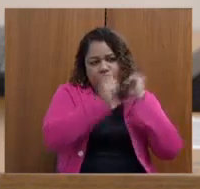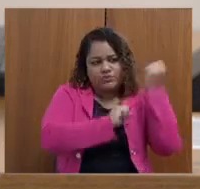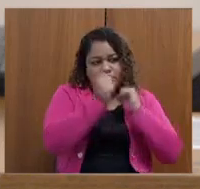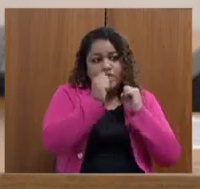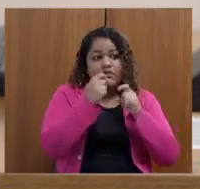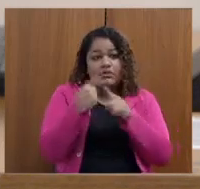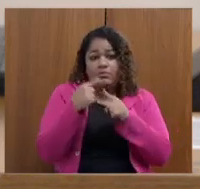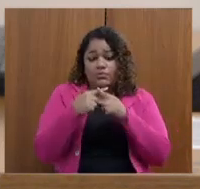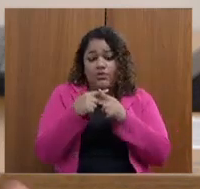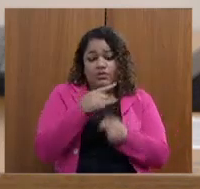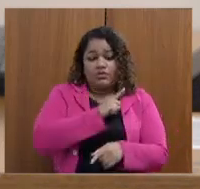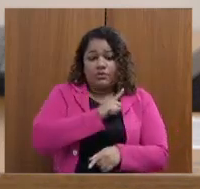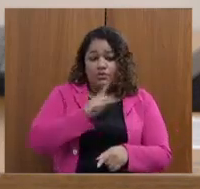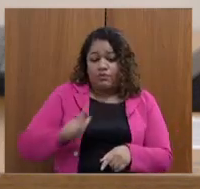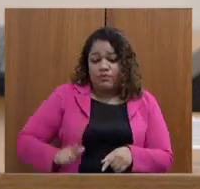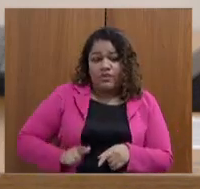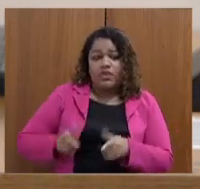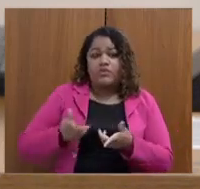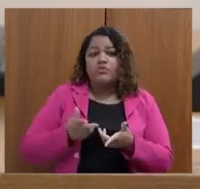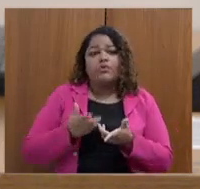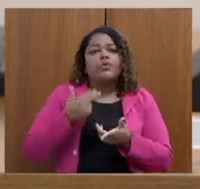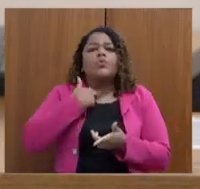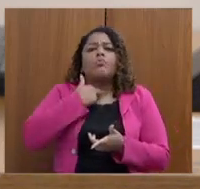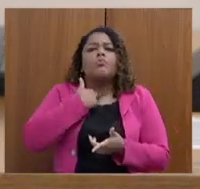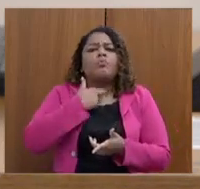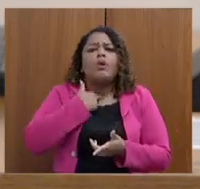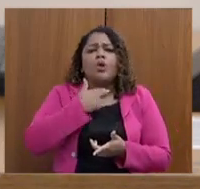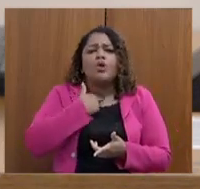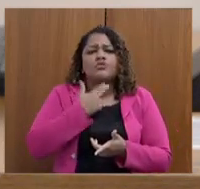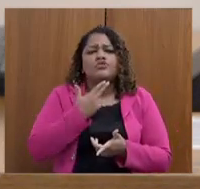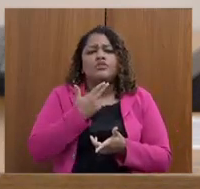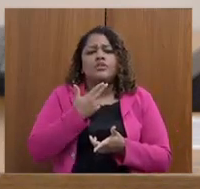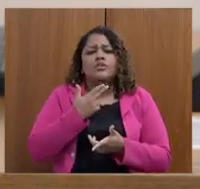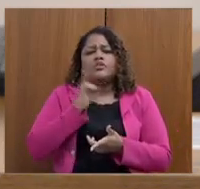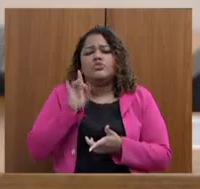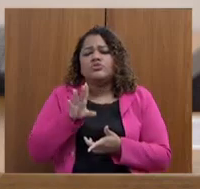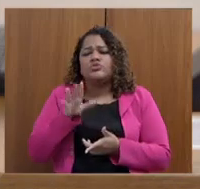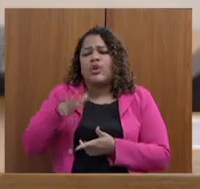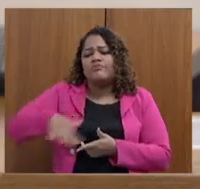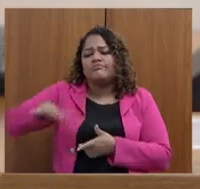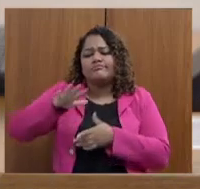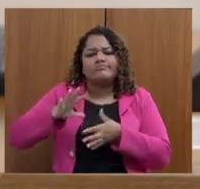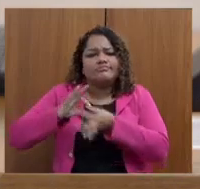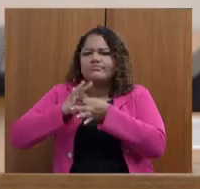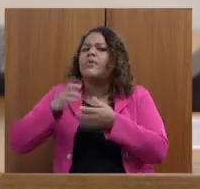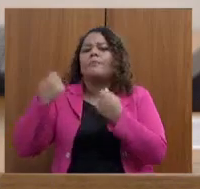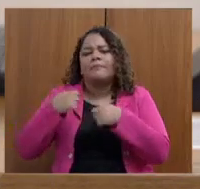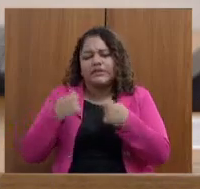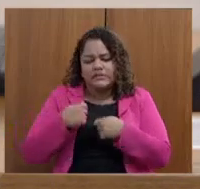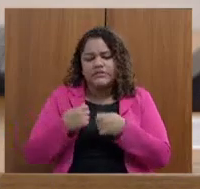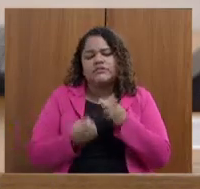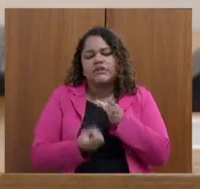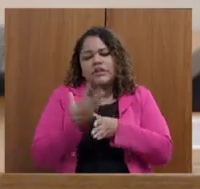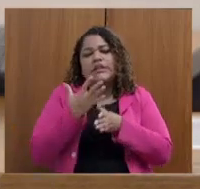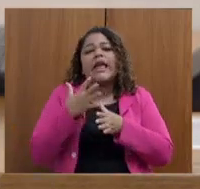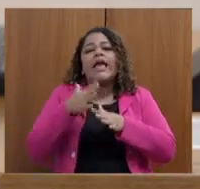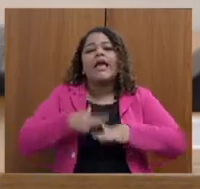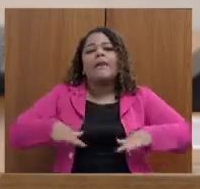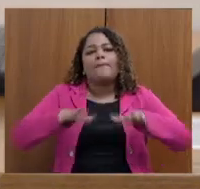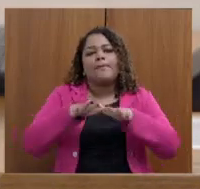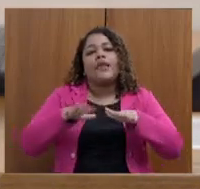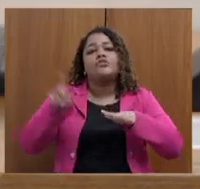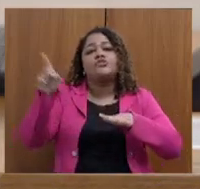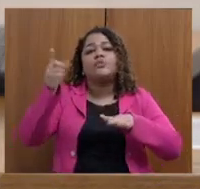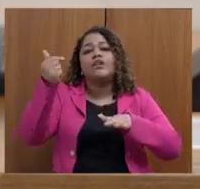tem que realmente criar um ambiente livre e propício para que os investimentos venham e eu tenho muita felicidade